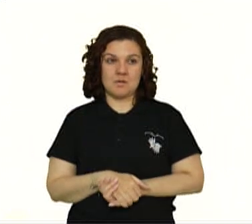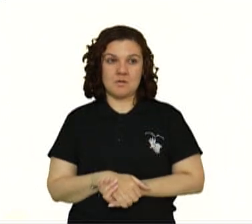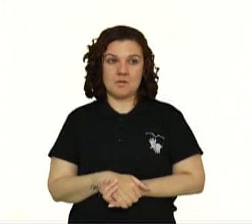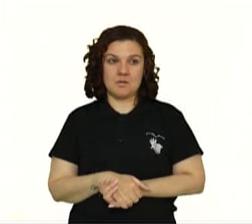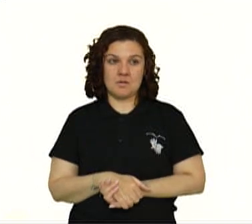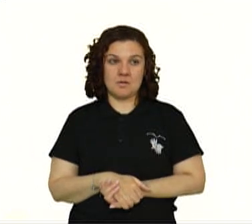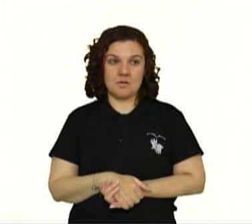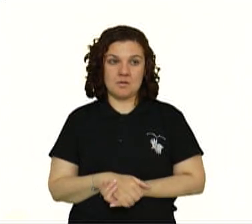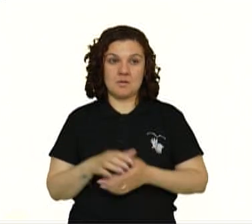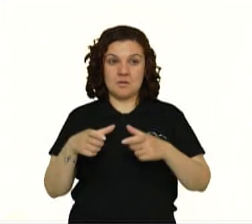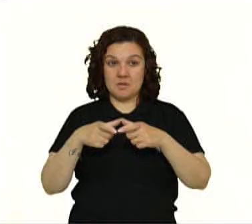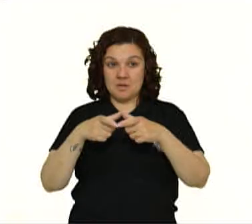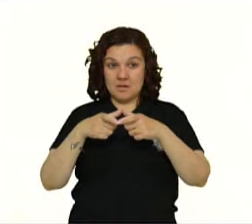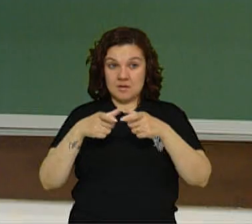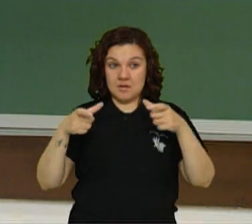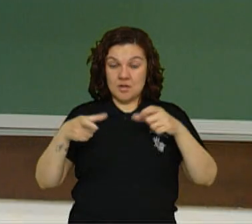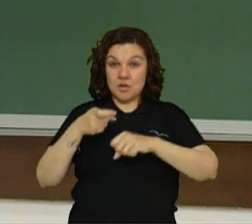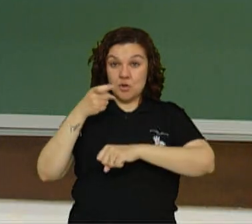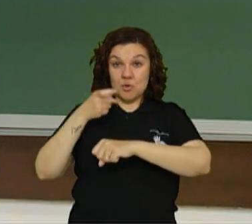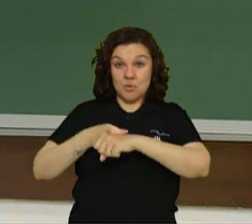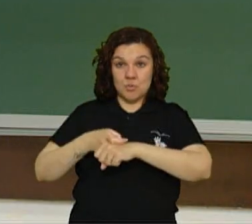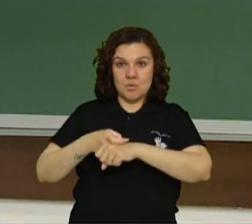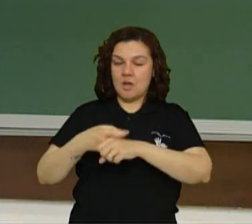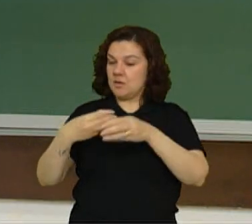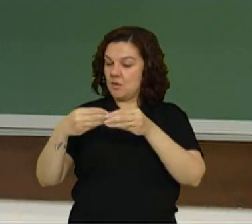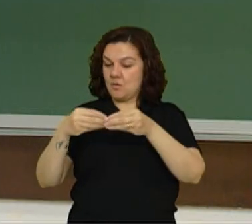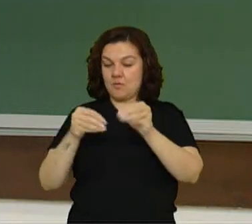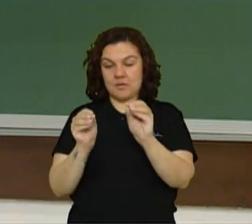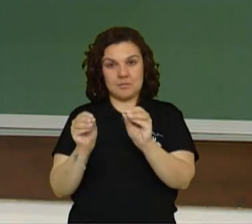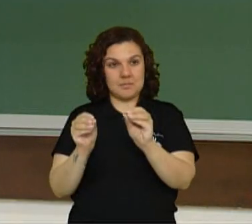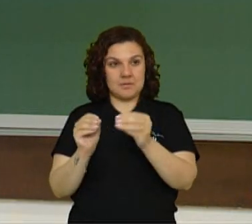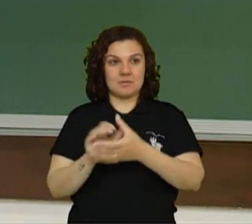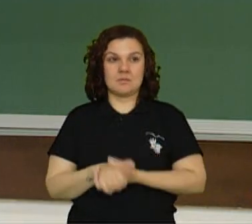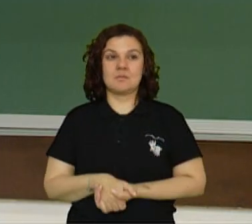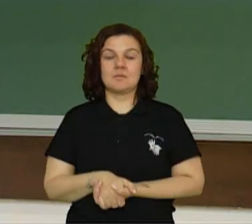dica aqui. Rígida, não vai dobrar.